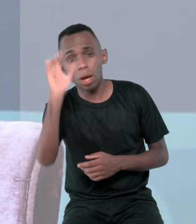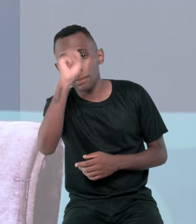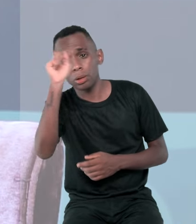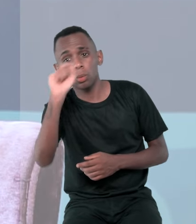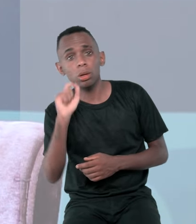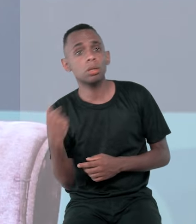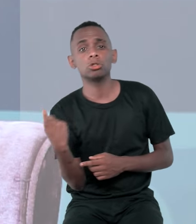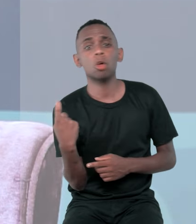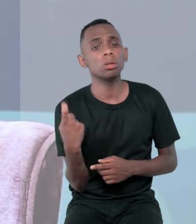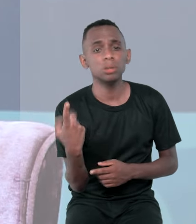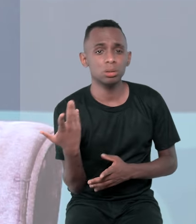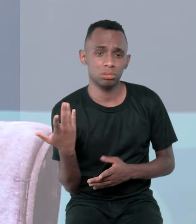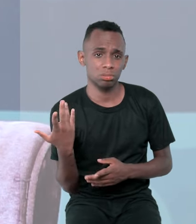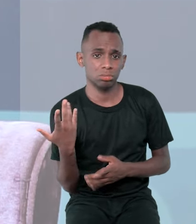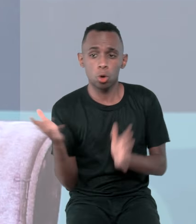chegar sozinho.